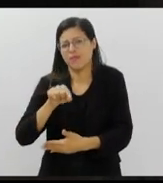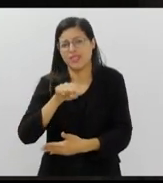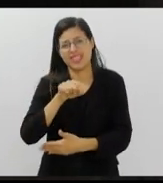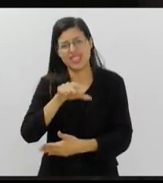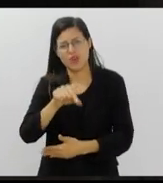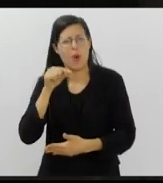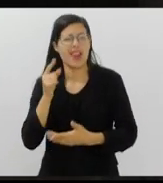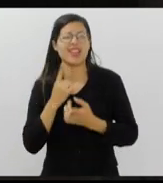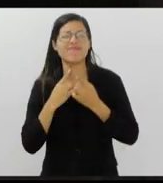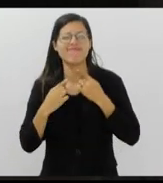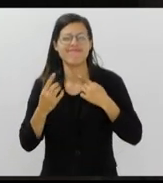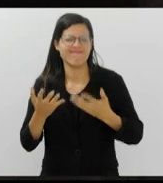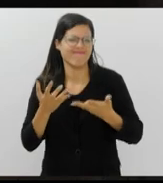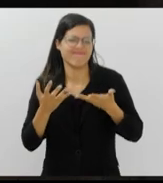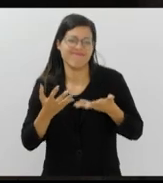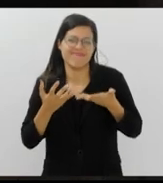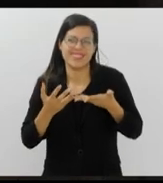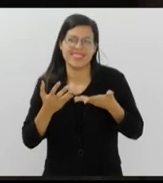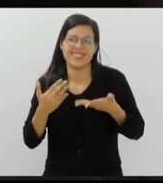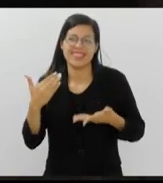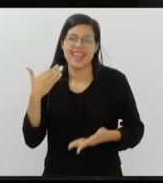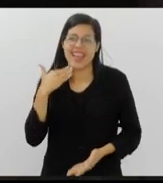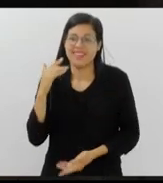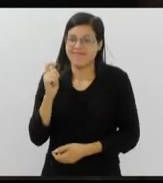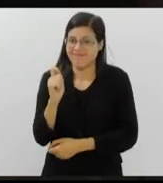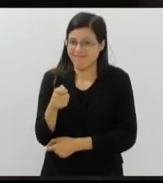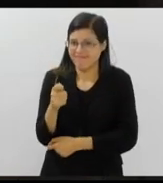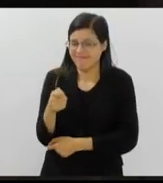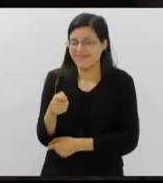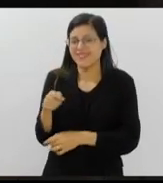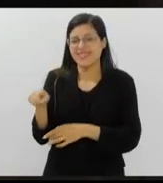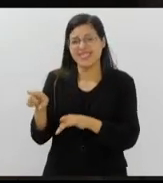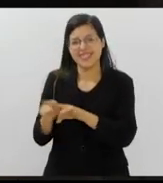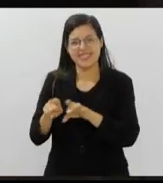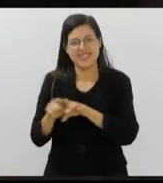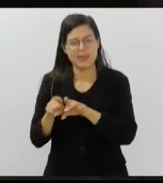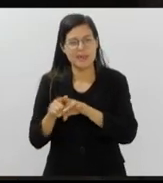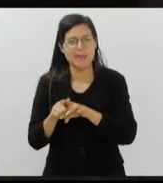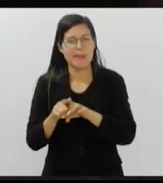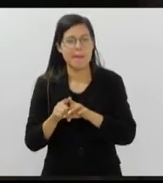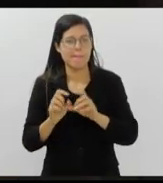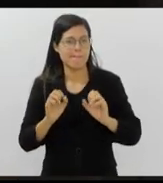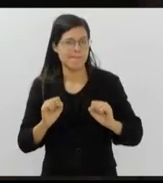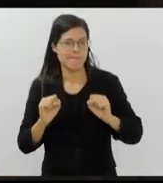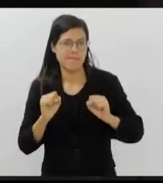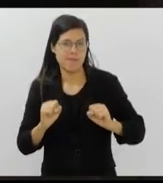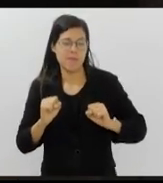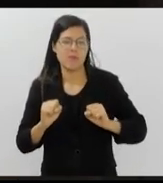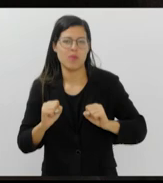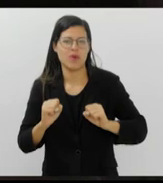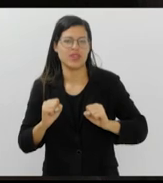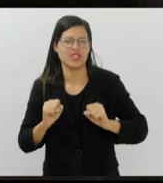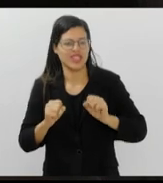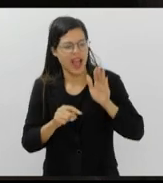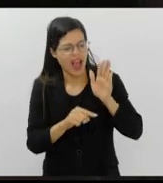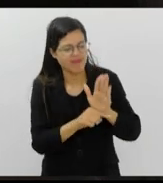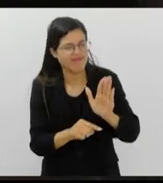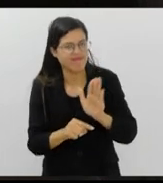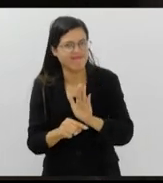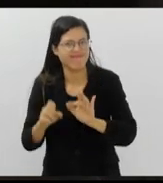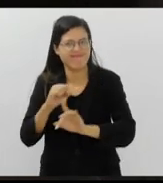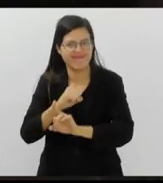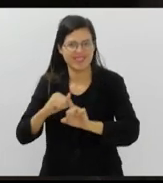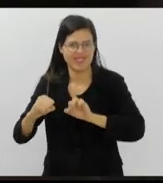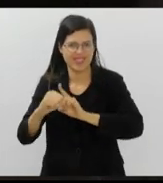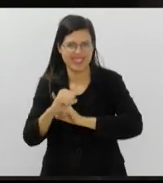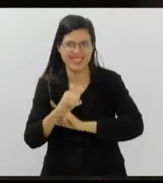E na magistratura você também vai poder servir a sociedade, sem dúvida